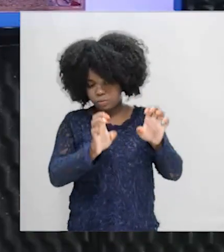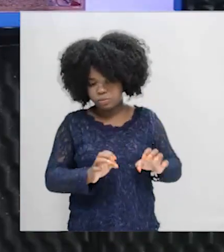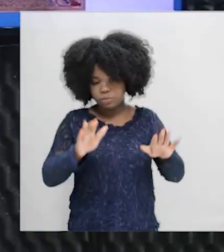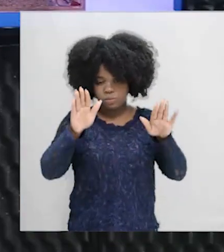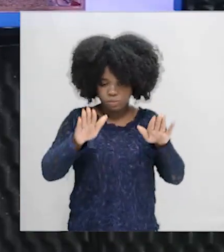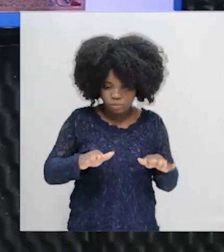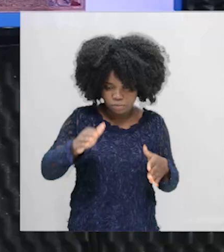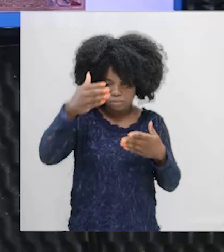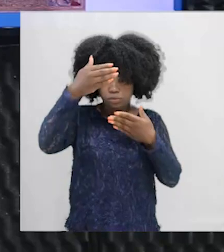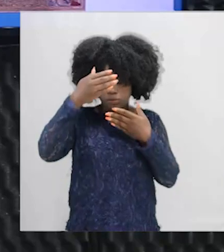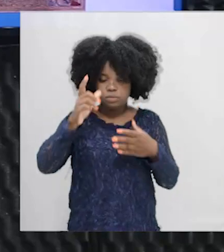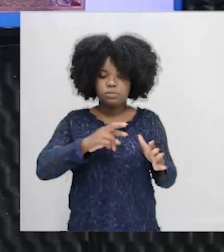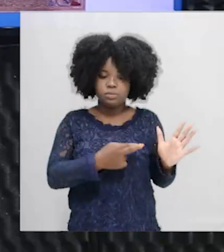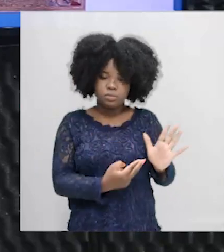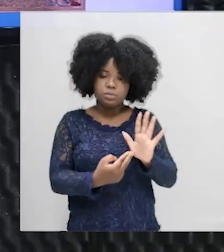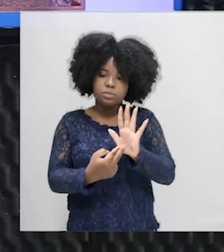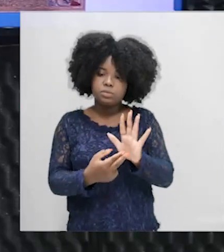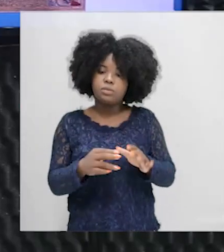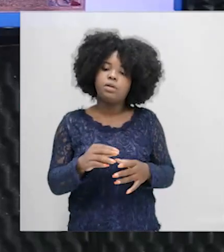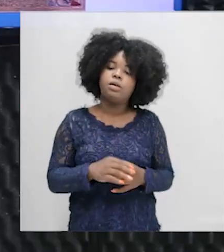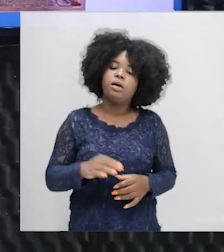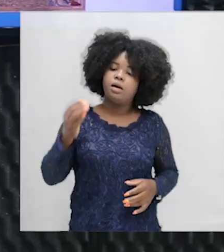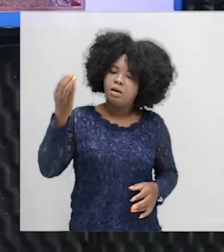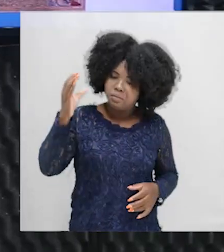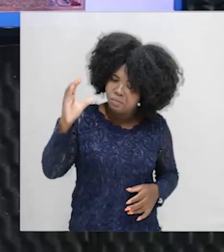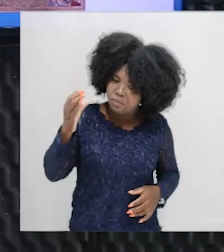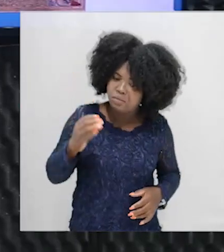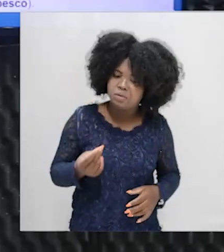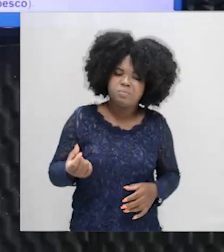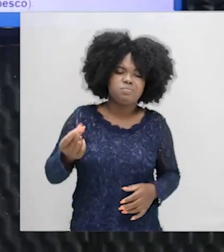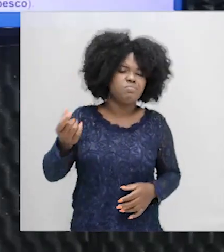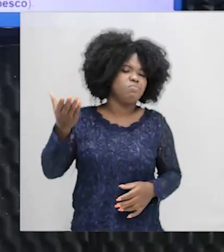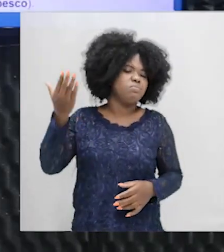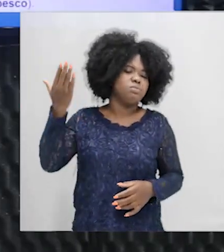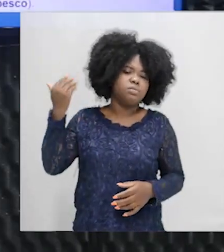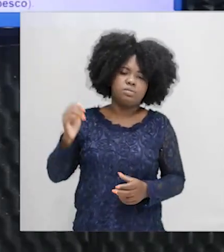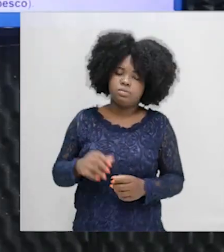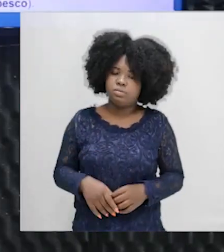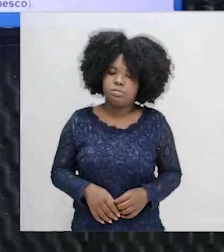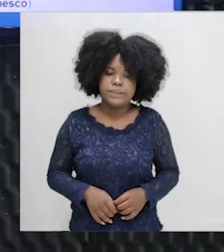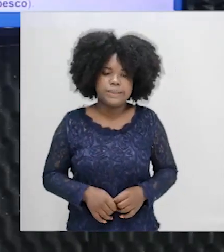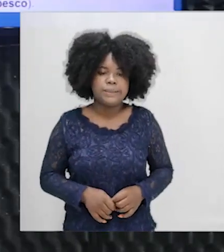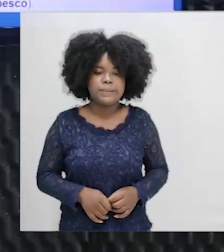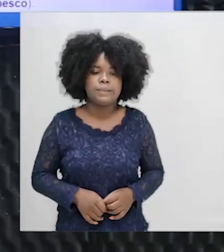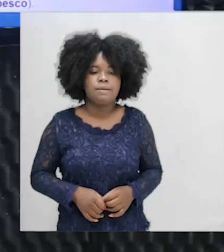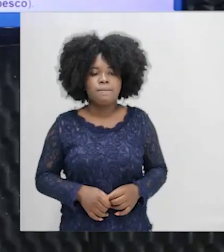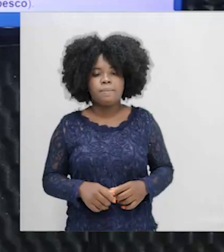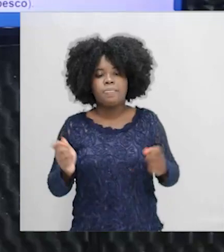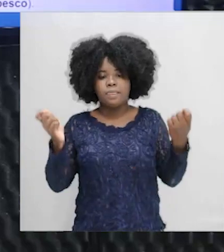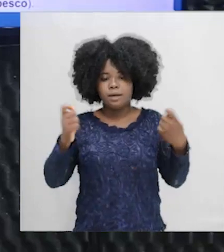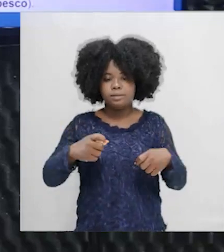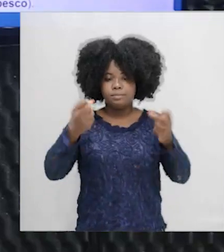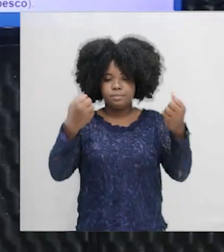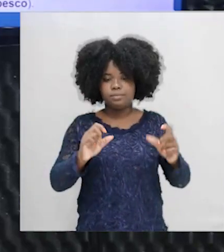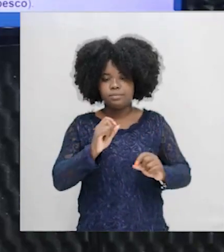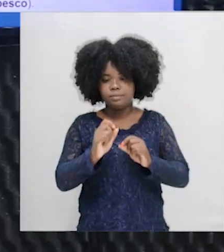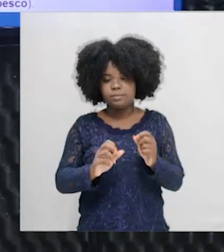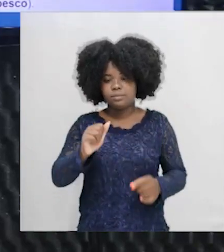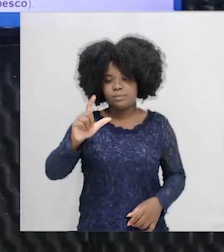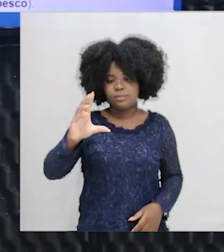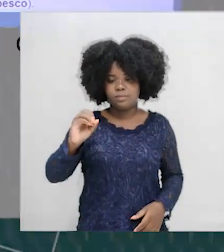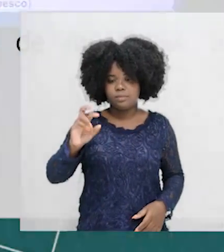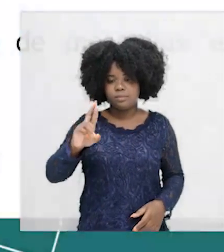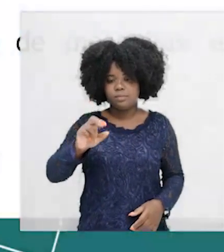que vem representando essa cultura islâmica, é muito mais antiga do que se imagina. né? As miniaturas, elas podem falar do Alcorão,